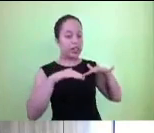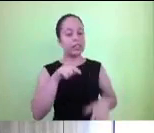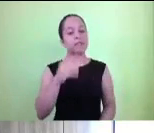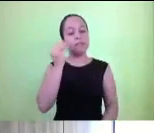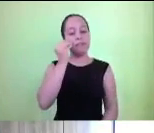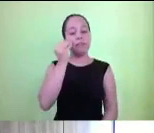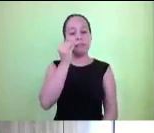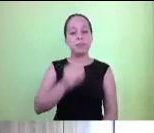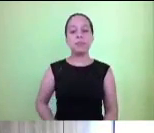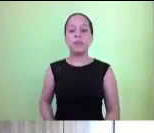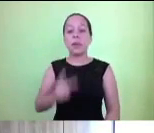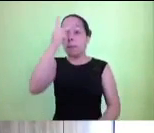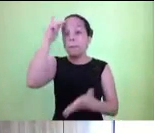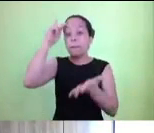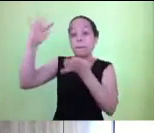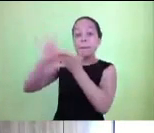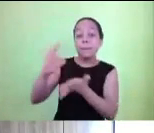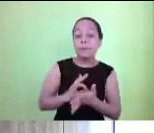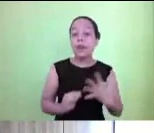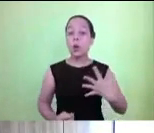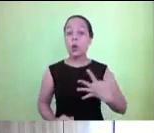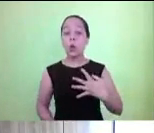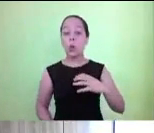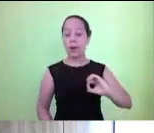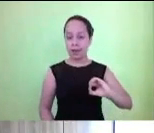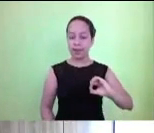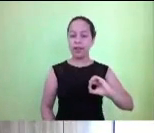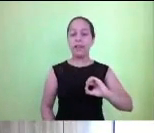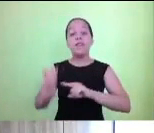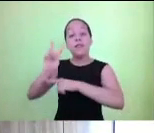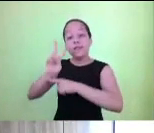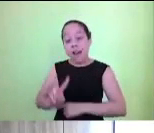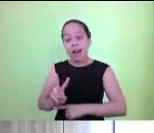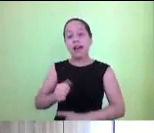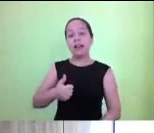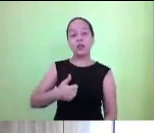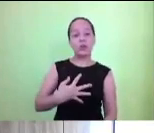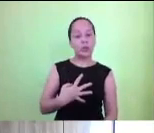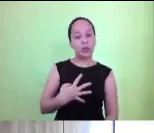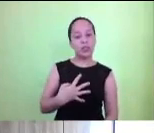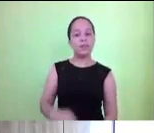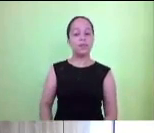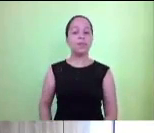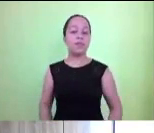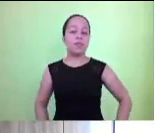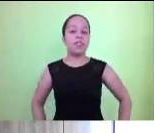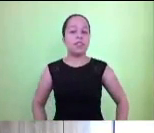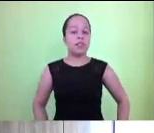Número de inscritos 40. Número de vagas 14.